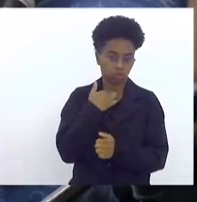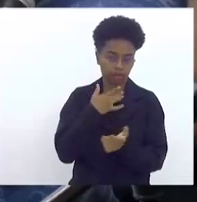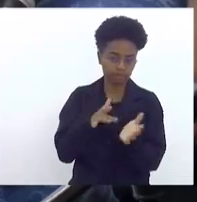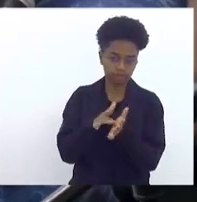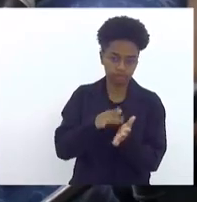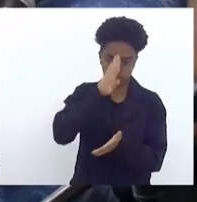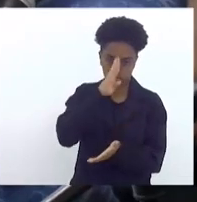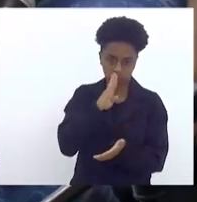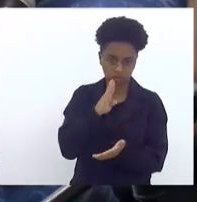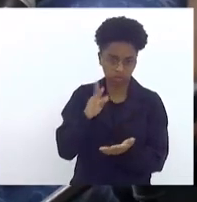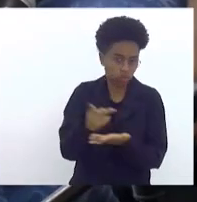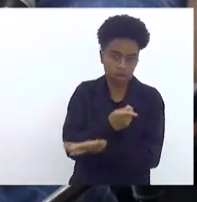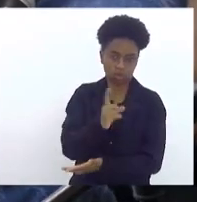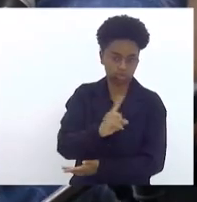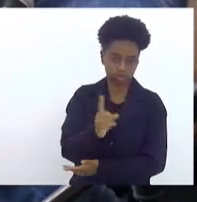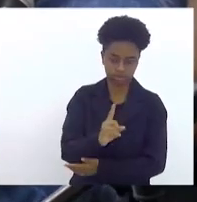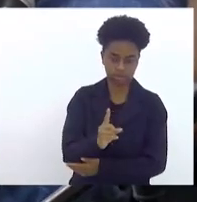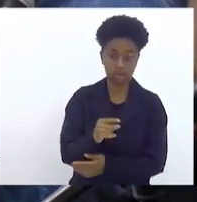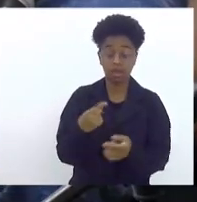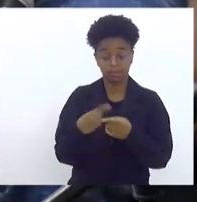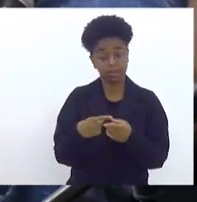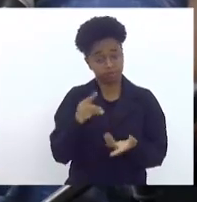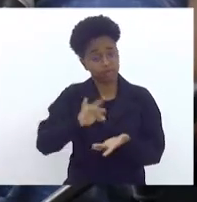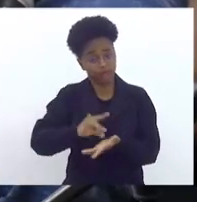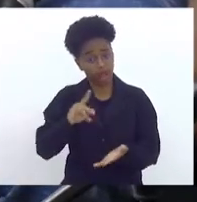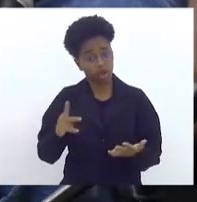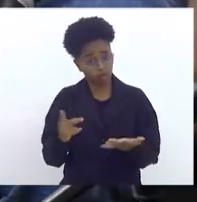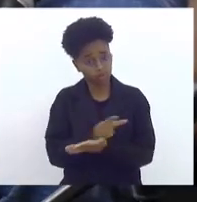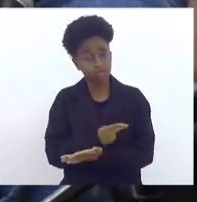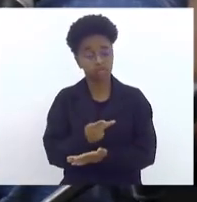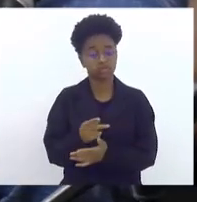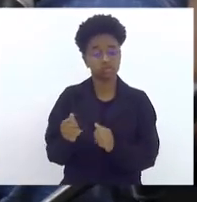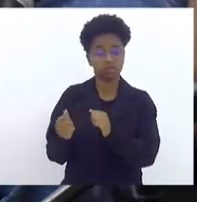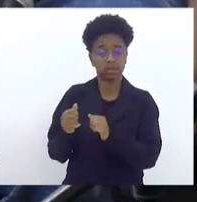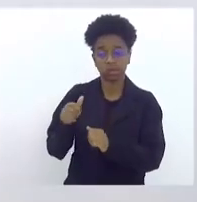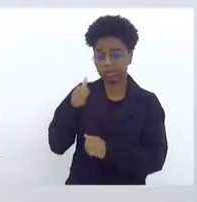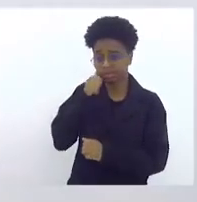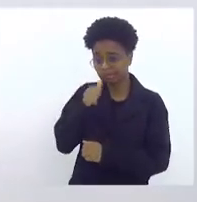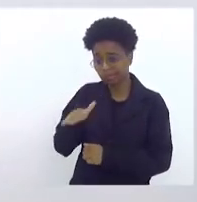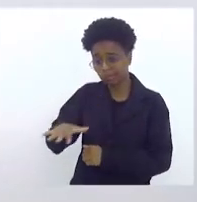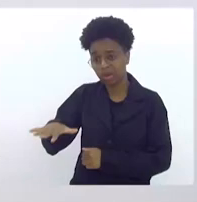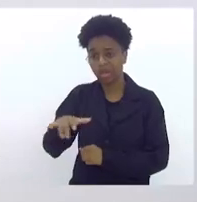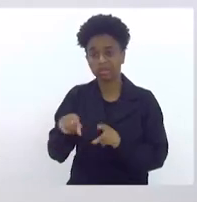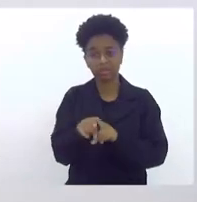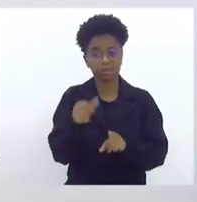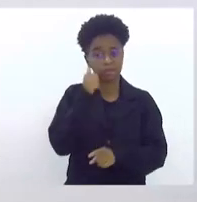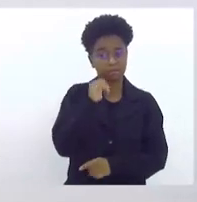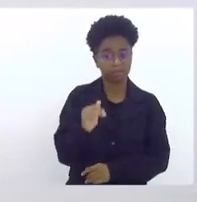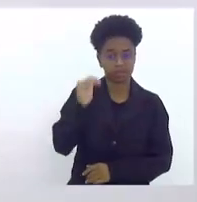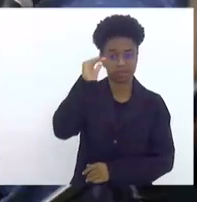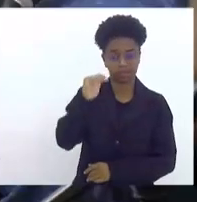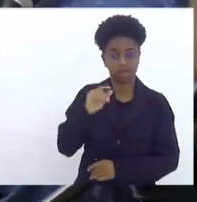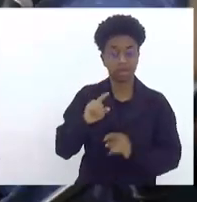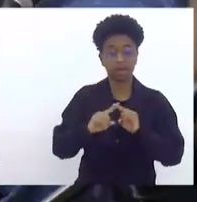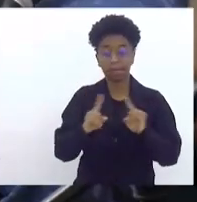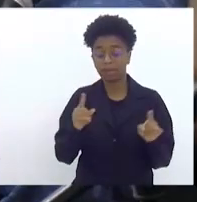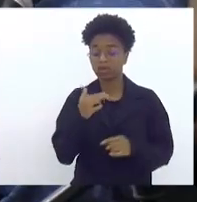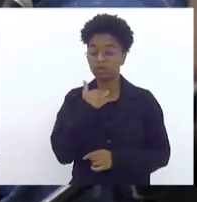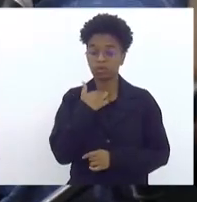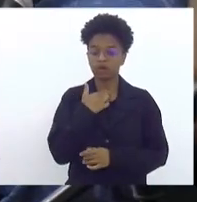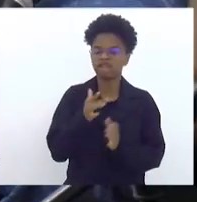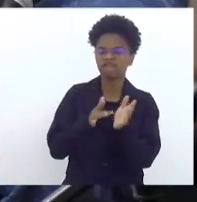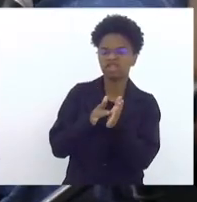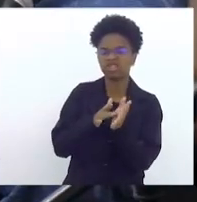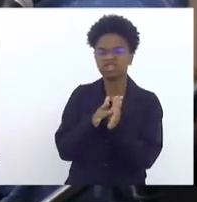porque isso efetivamente está acontecendo com mulheres e com meninas a gente tem que assumir se não vou colocar isso debaixo